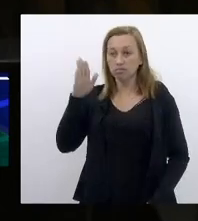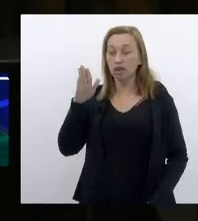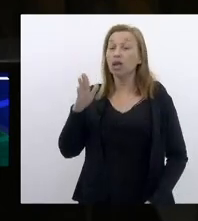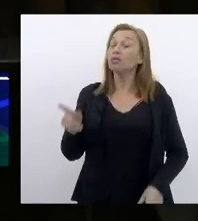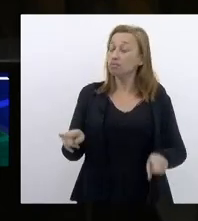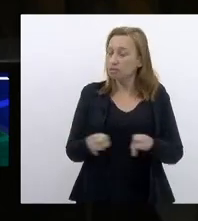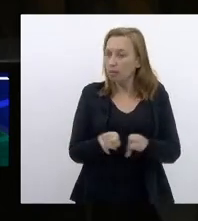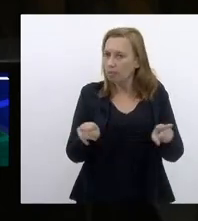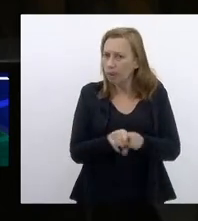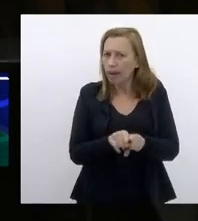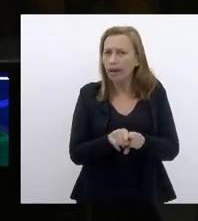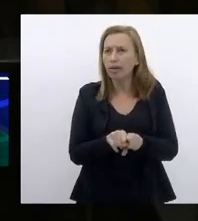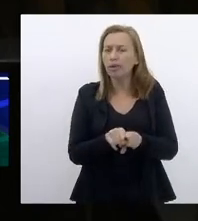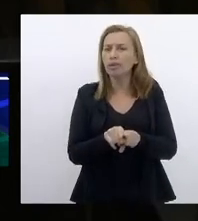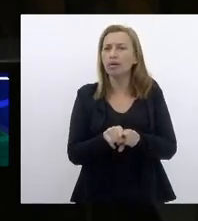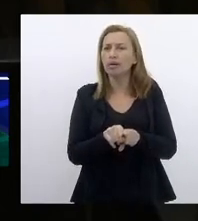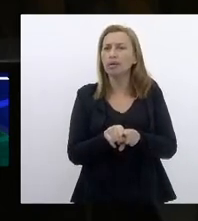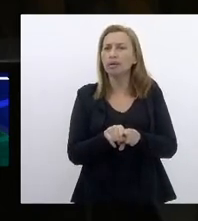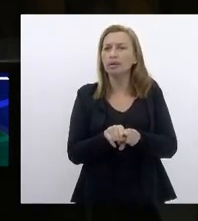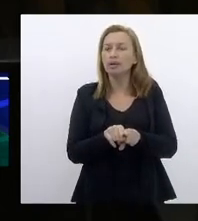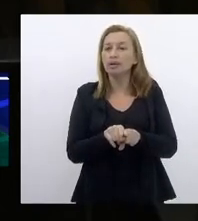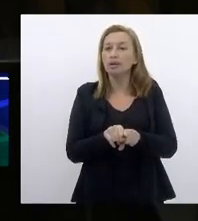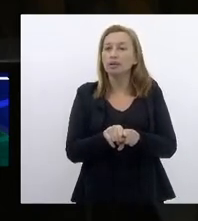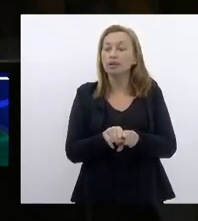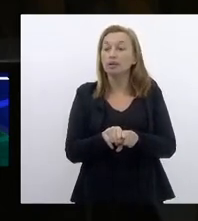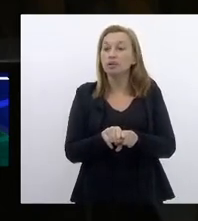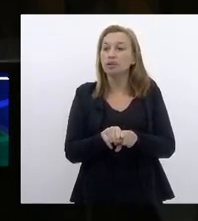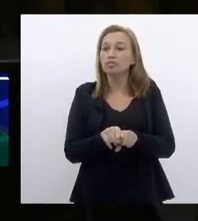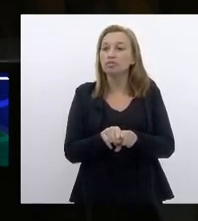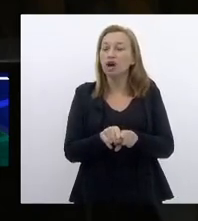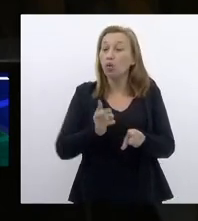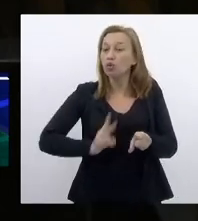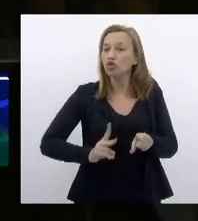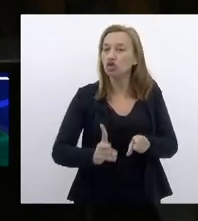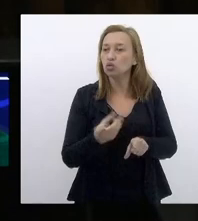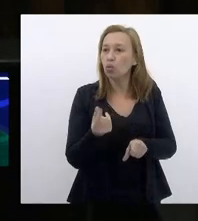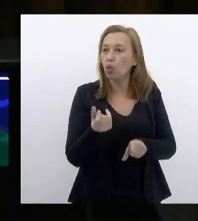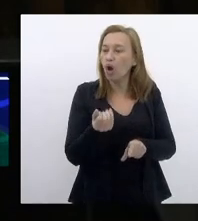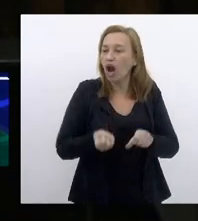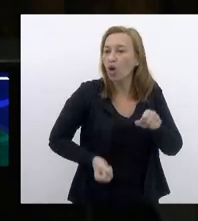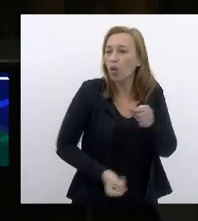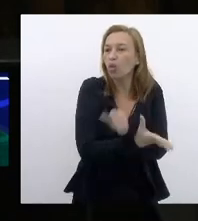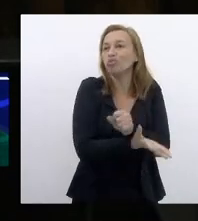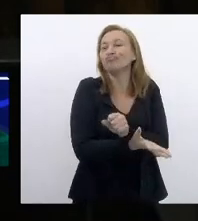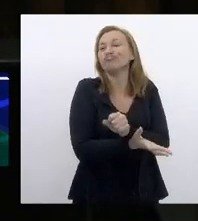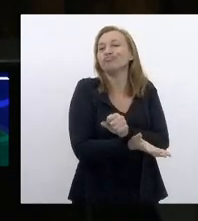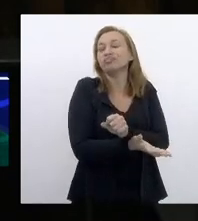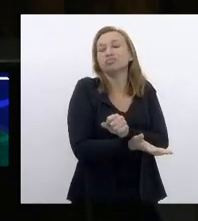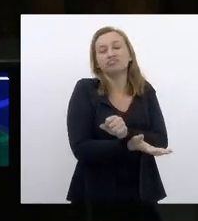prover o caixa da corrupção. Essa que é a dura